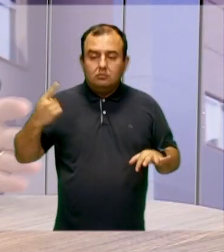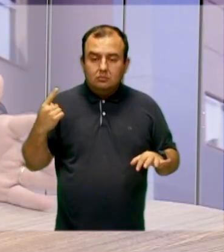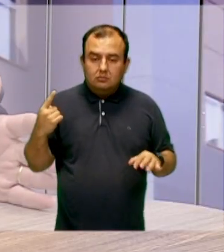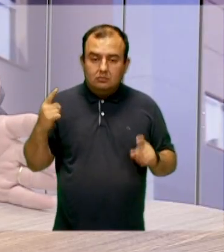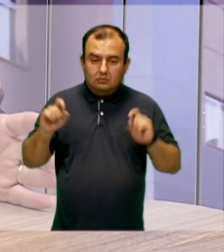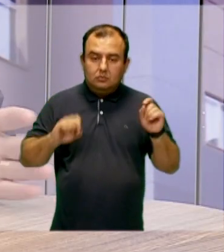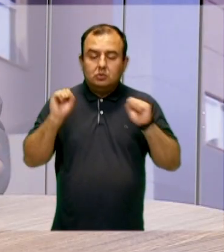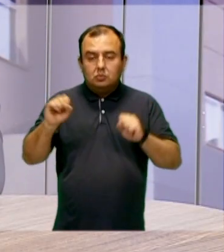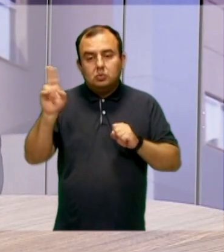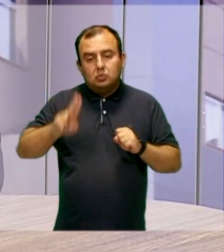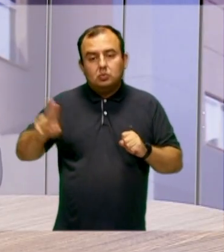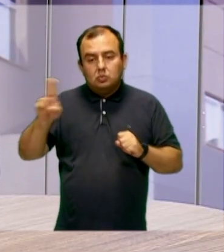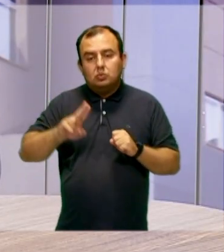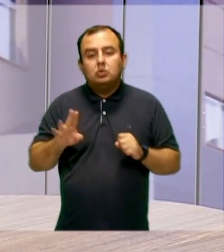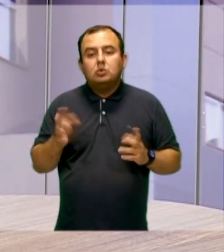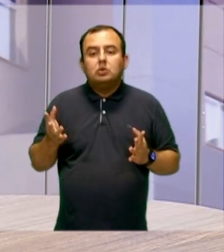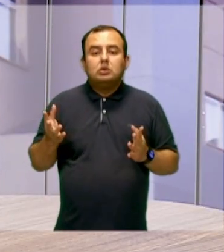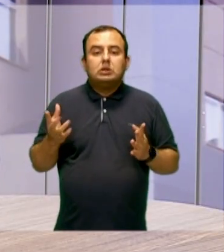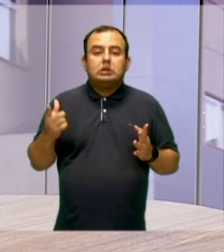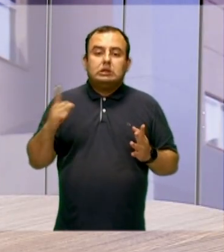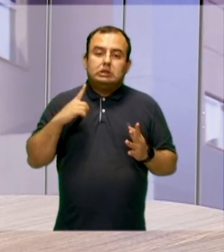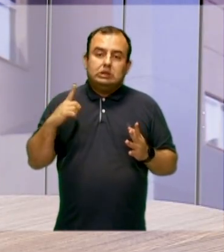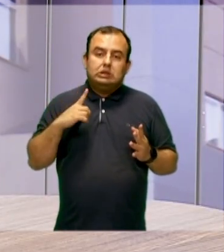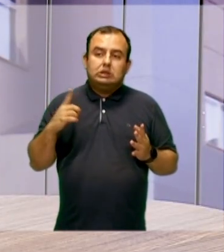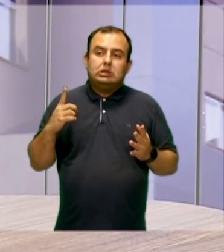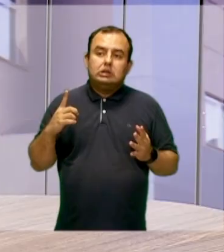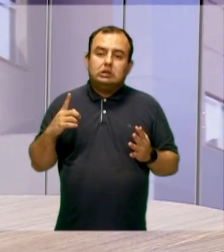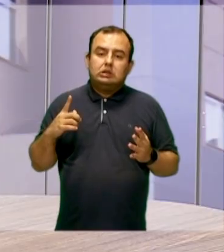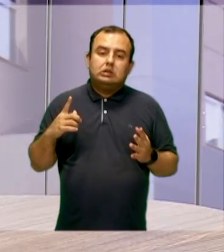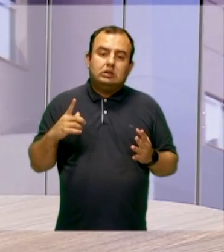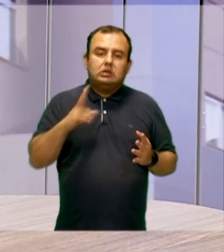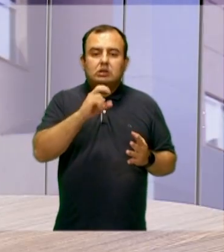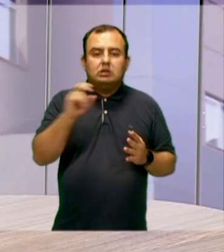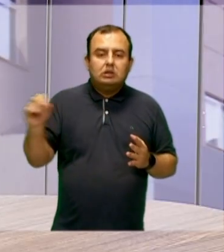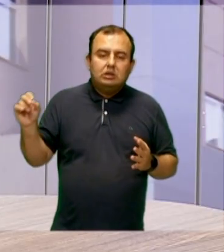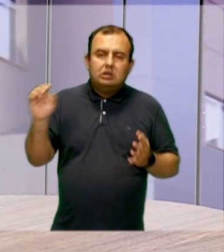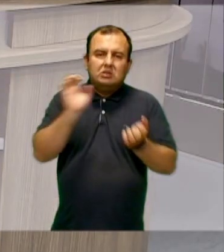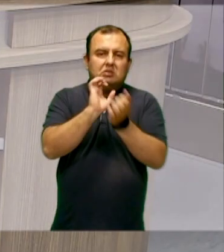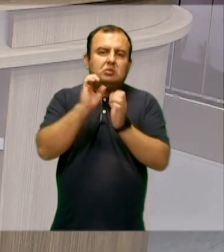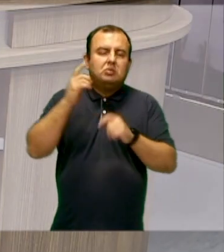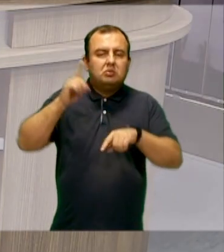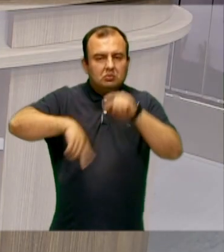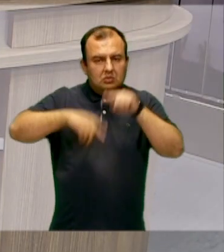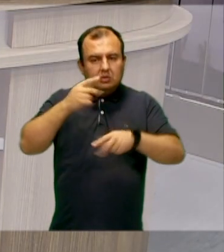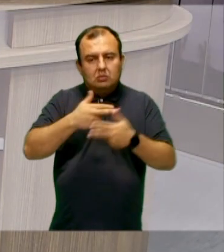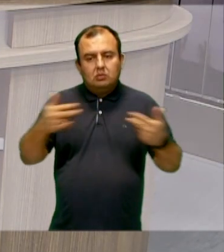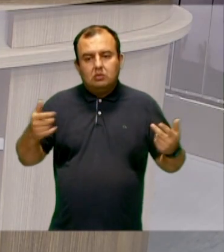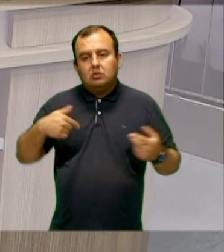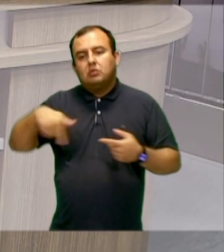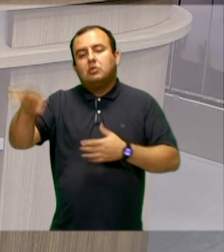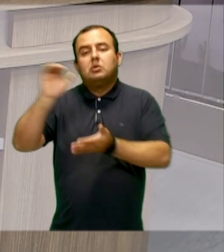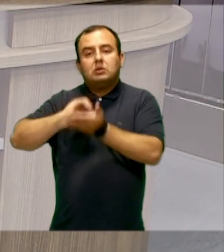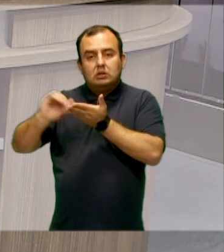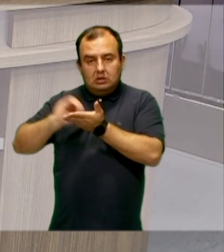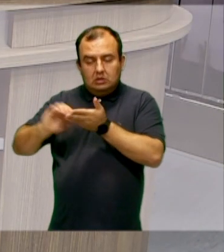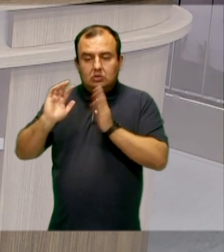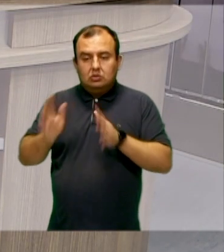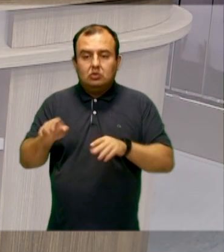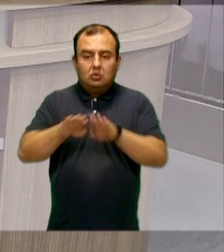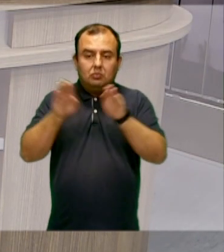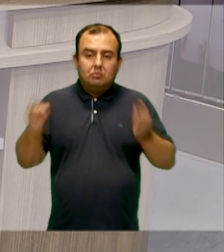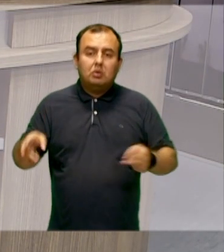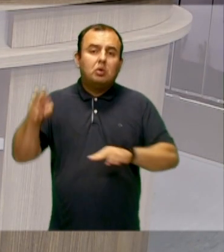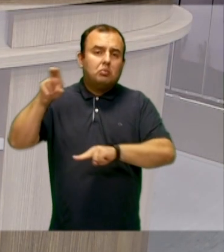que pode ser usado. Desses, a gente separou 500 itens aproximadamente, que já retornaram para as secretarias. Uma mesa,